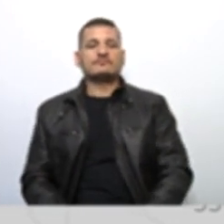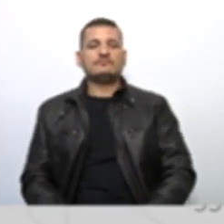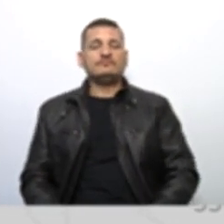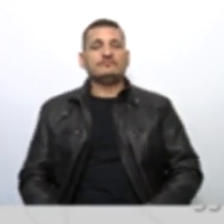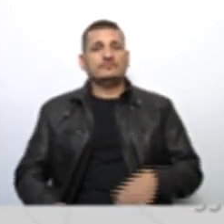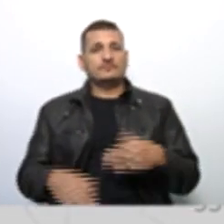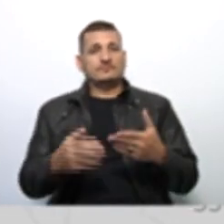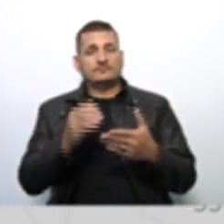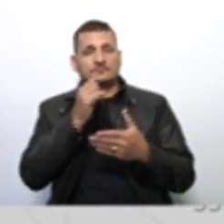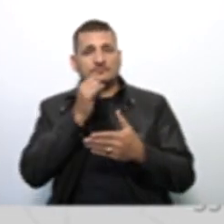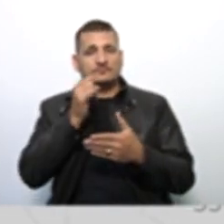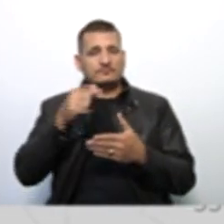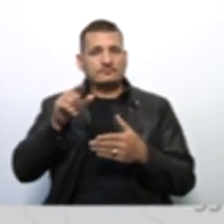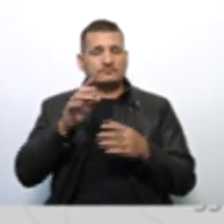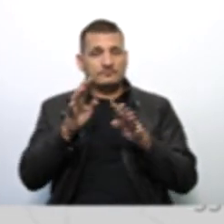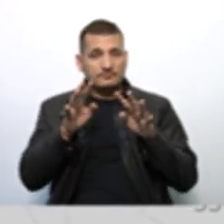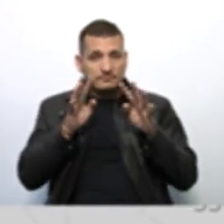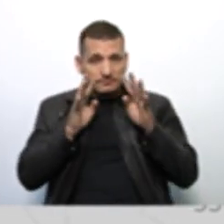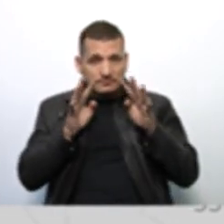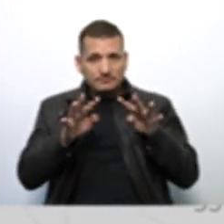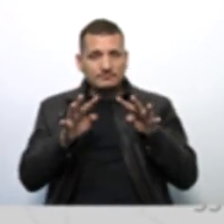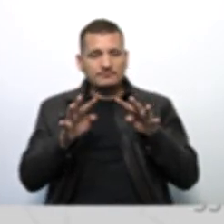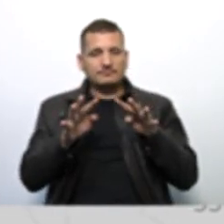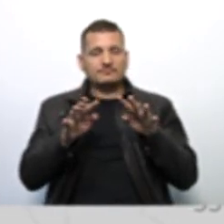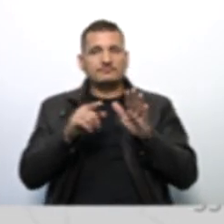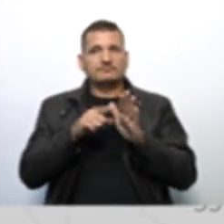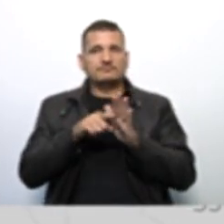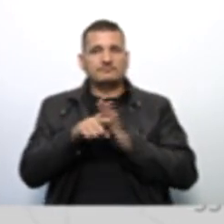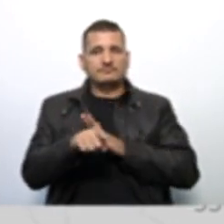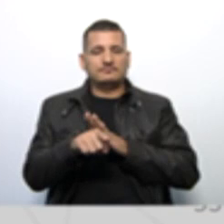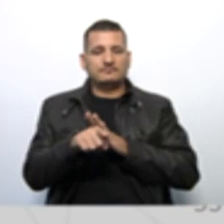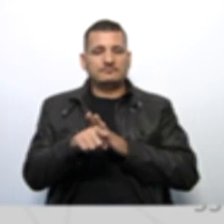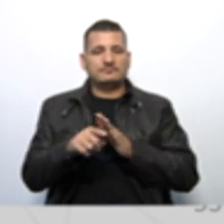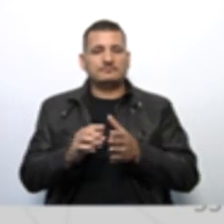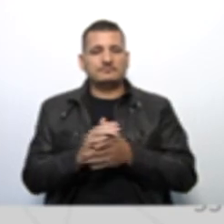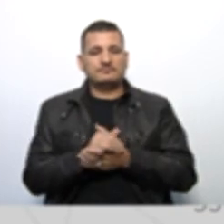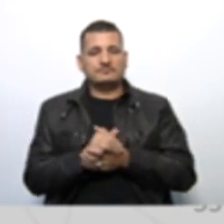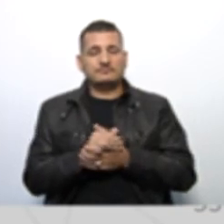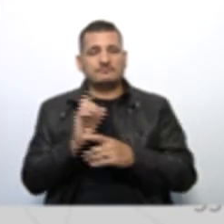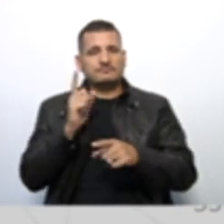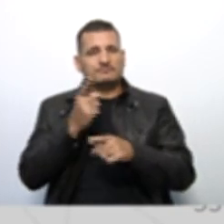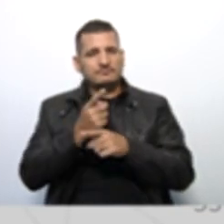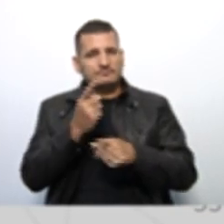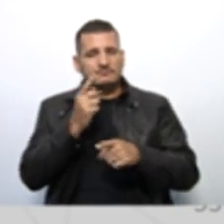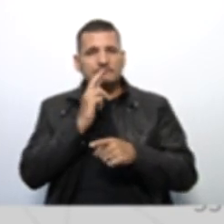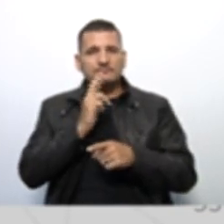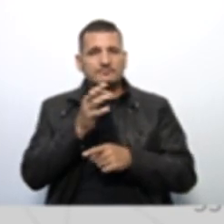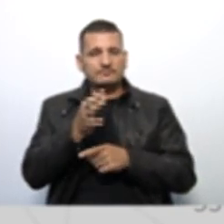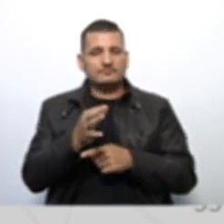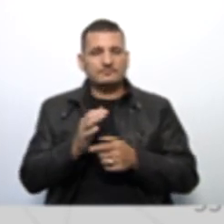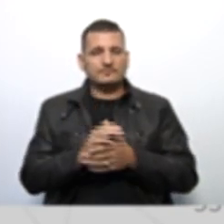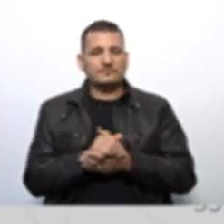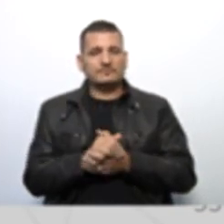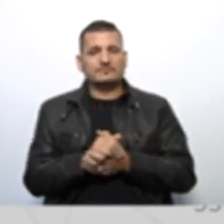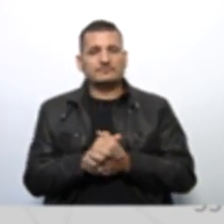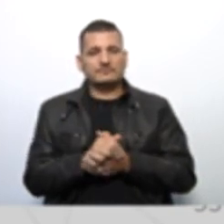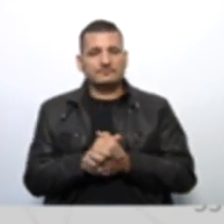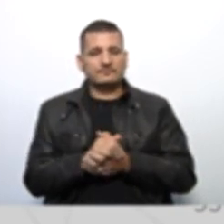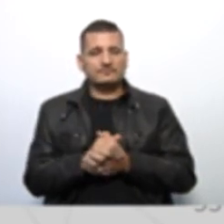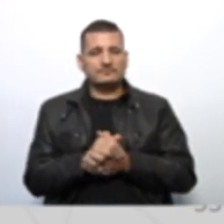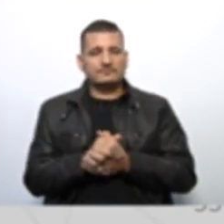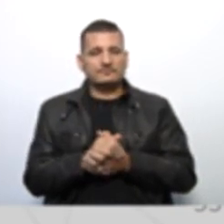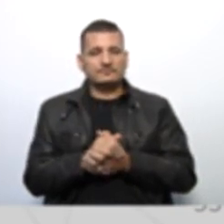vocês tiverem bastante atenção, vocês acharão a resposta correta. Vamos lá, mais uma